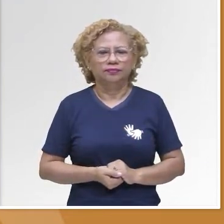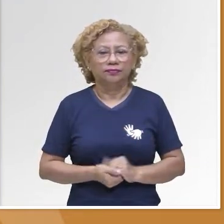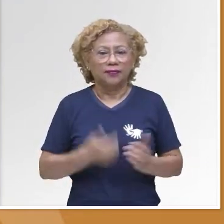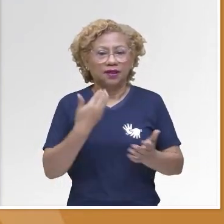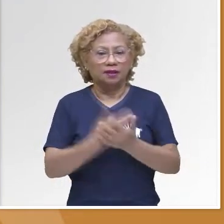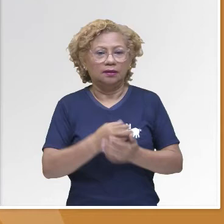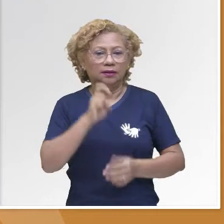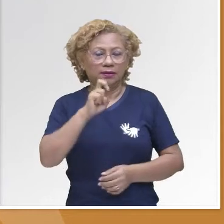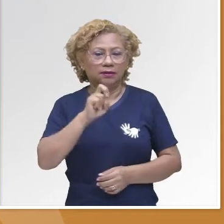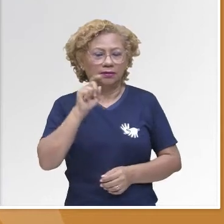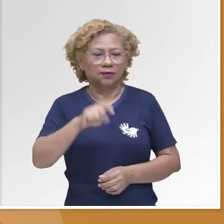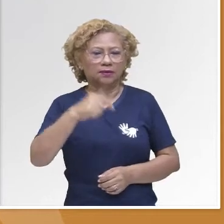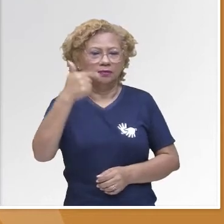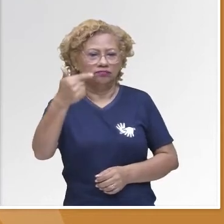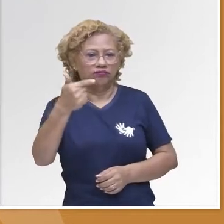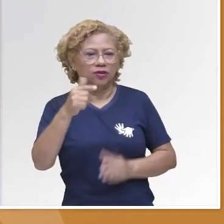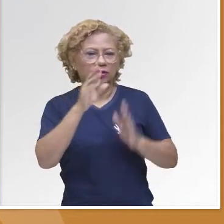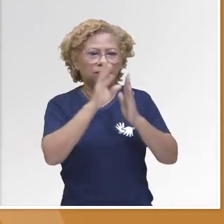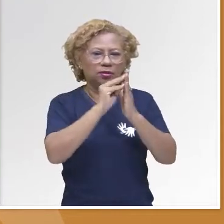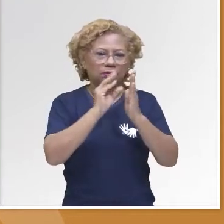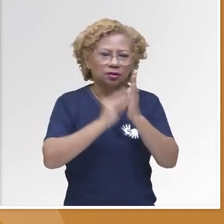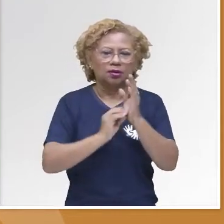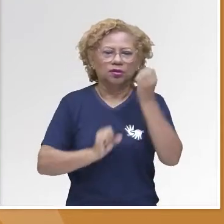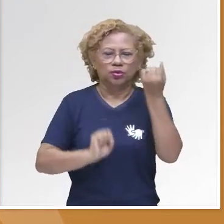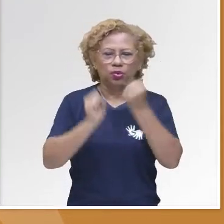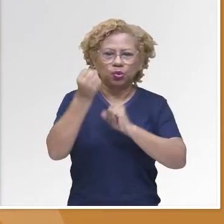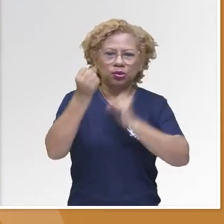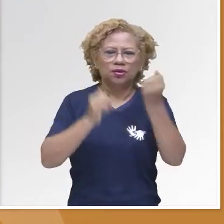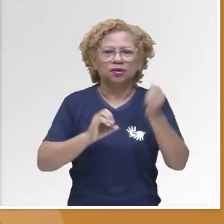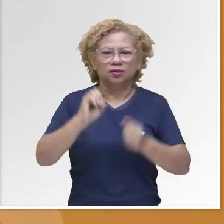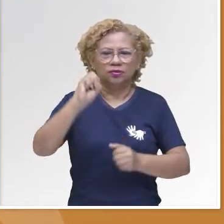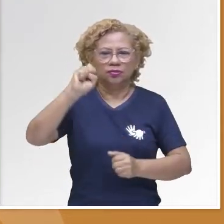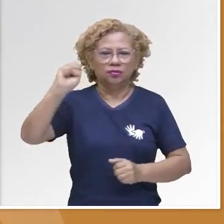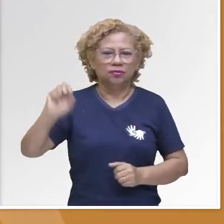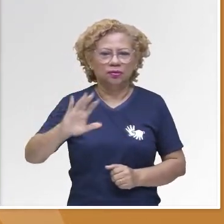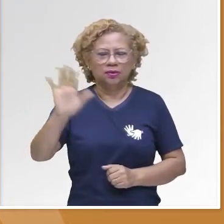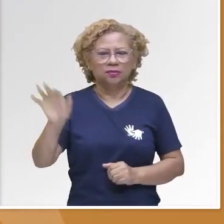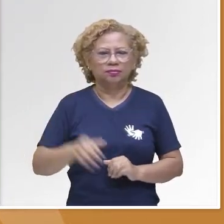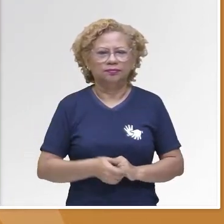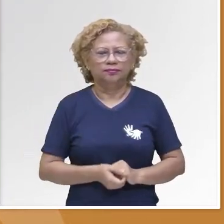Aula 5.2. Conteúdo: Industrialização oriental.